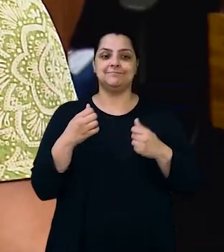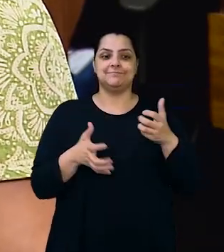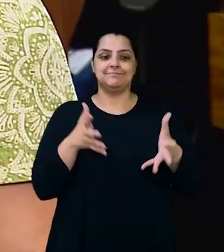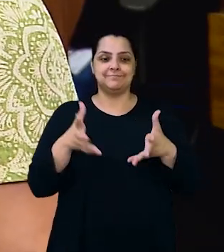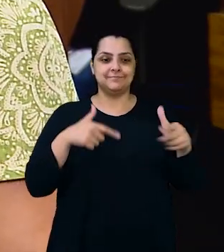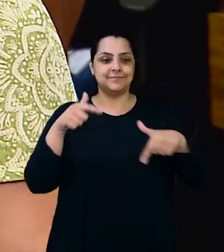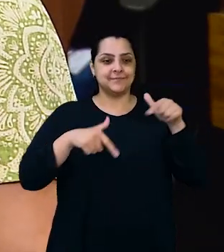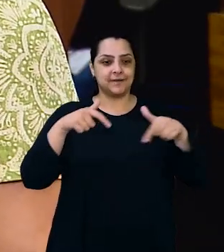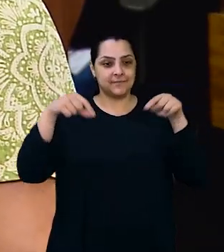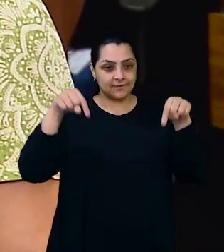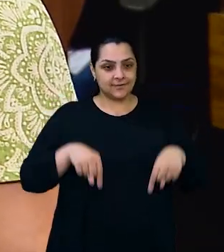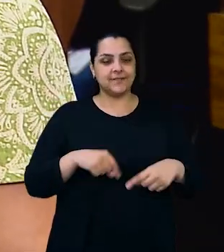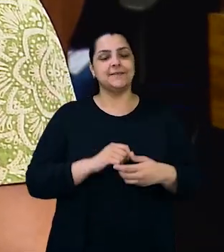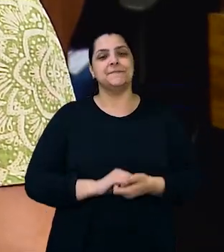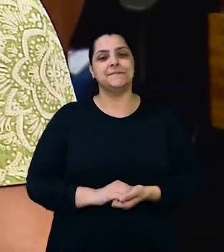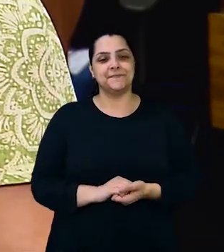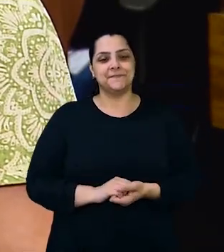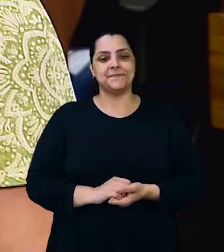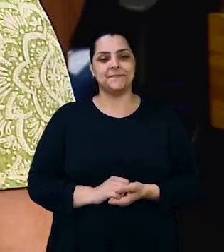do trabalho aqui.